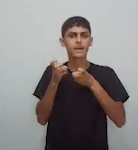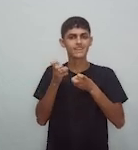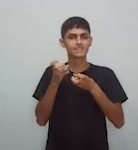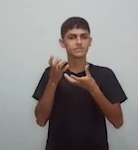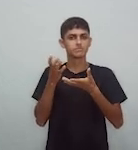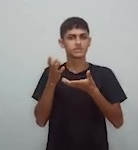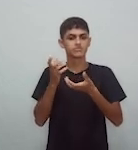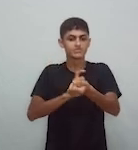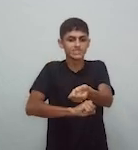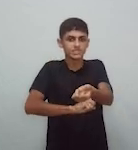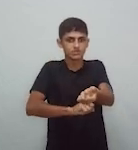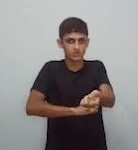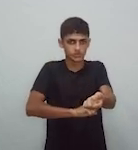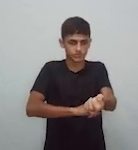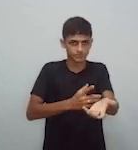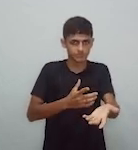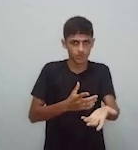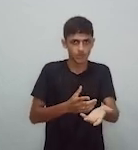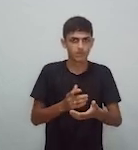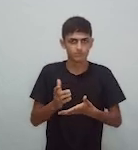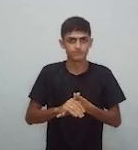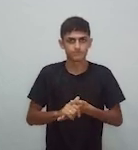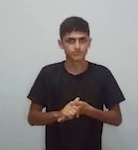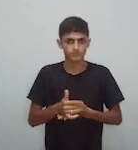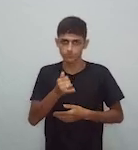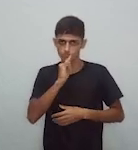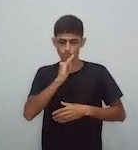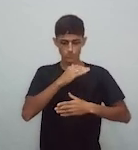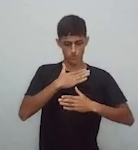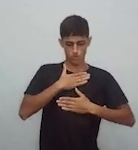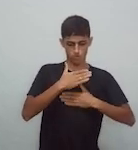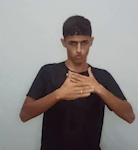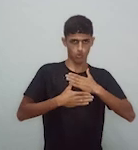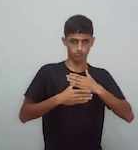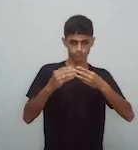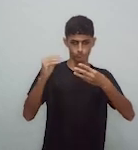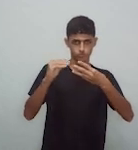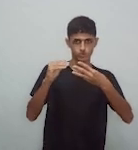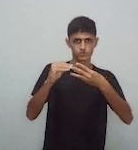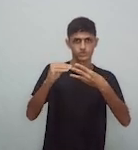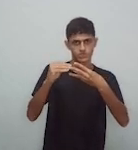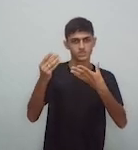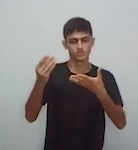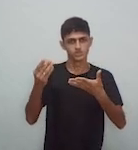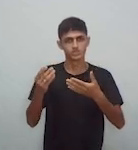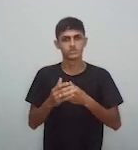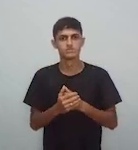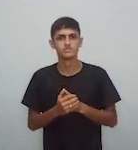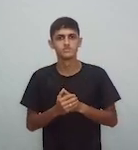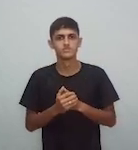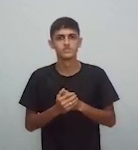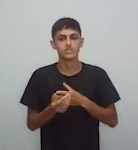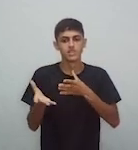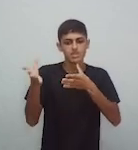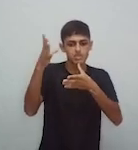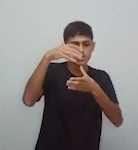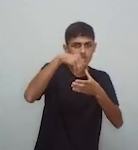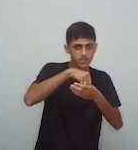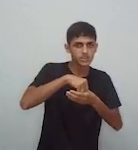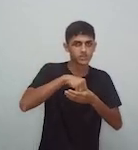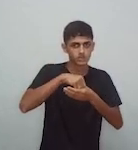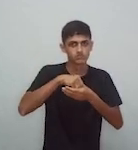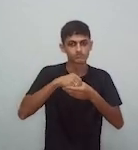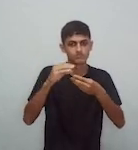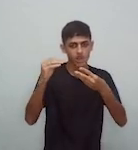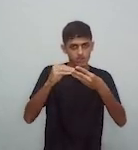estímulos. O nosso corpo celular é basicamente o corpo da célula, é basicamente onde vai estar inserido o